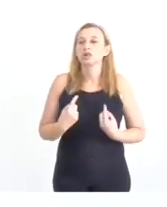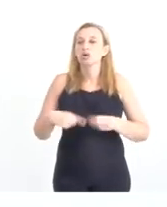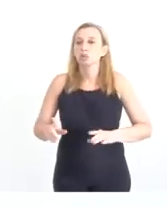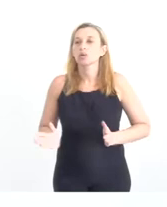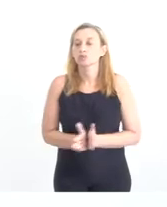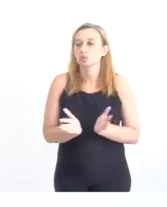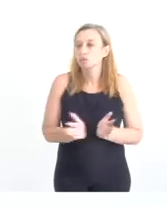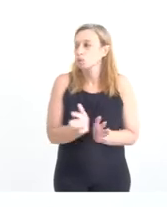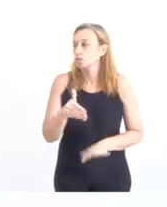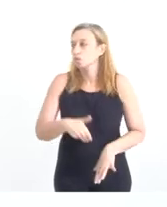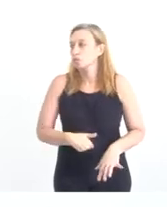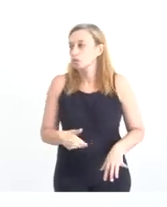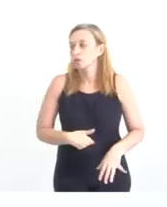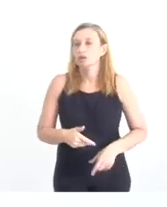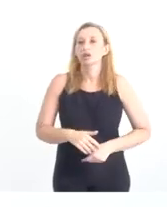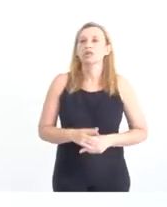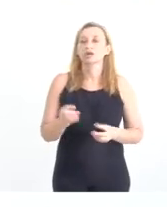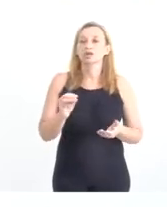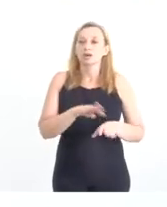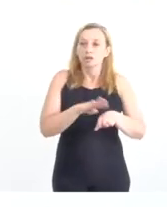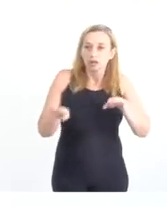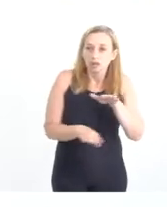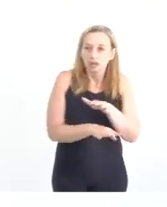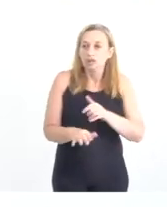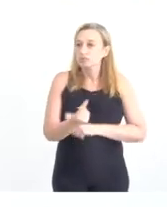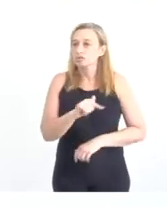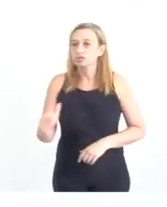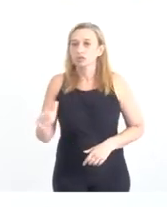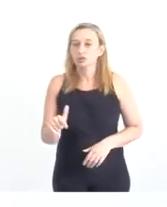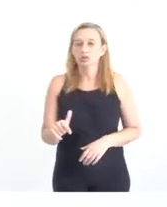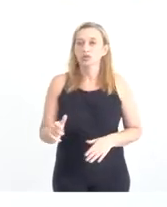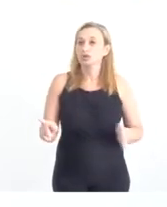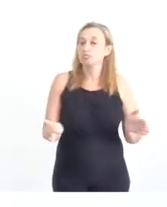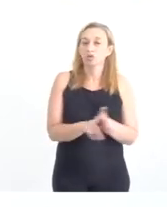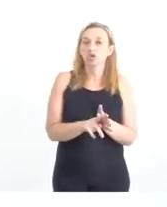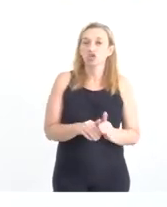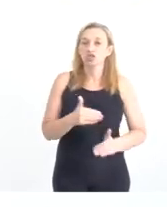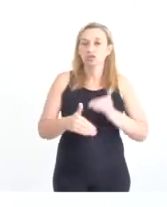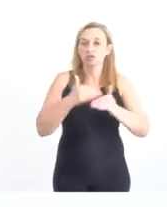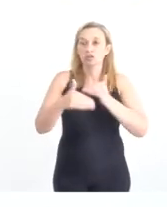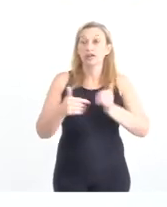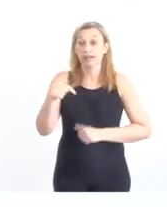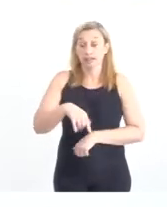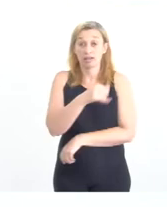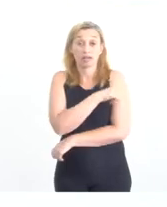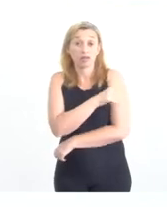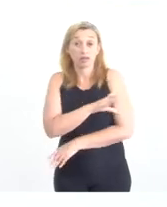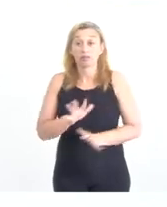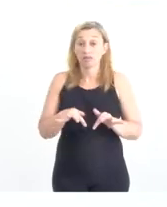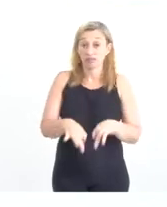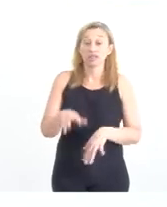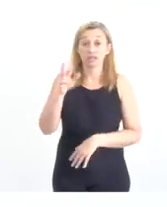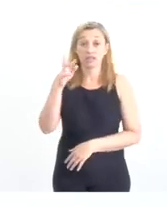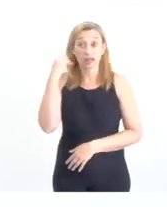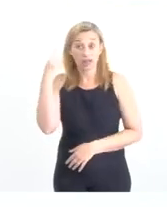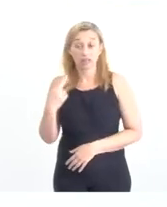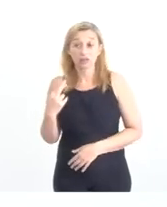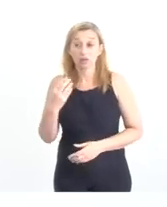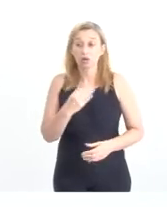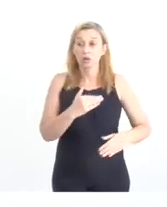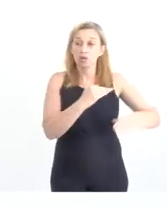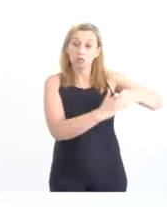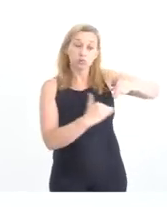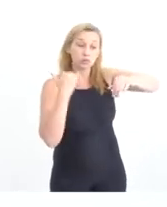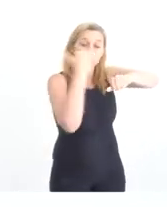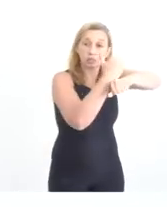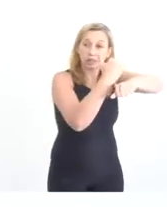combate a miséria eo combate à pobreza combate à desigualdade que sem isso não é projeto desenvolvimento e aqui no Rio de Janeiro para concluir Renata o supera